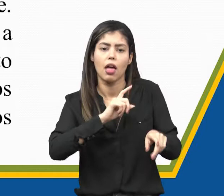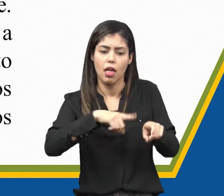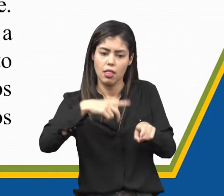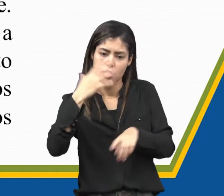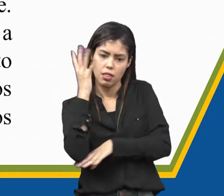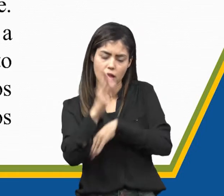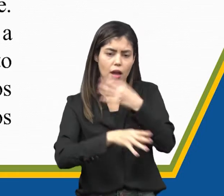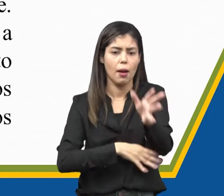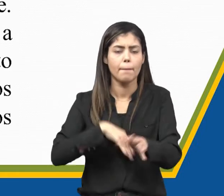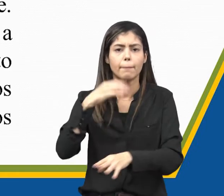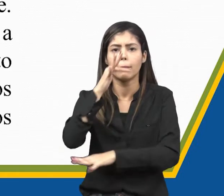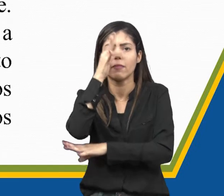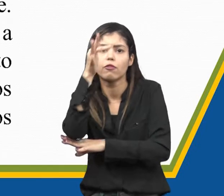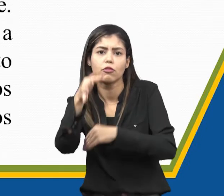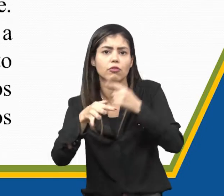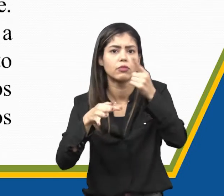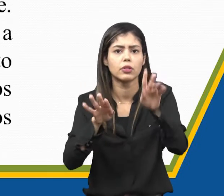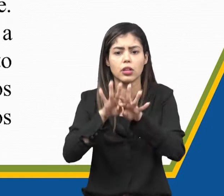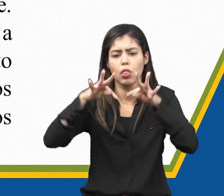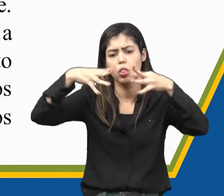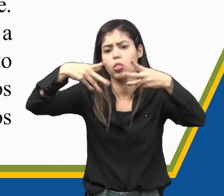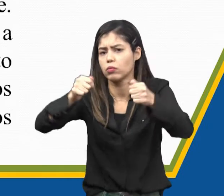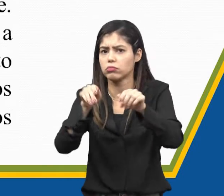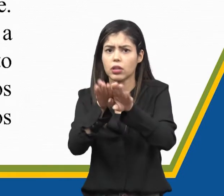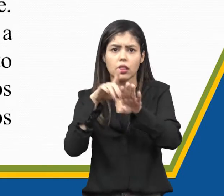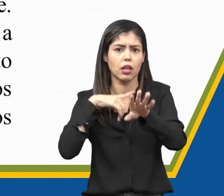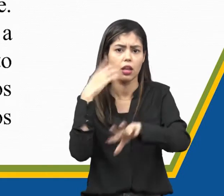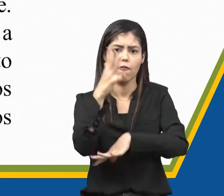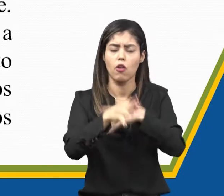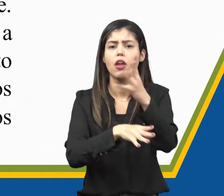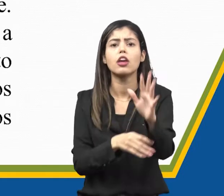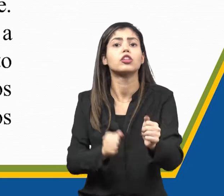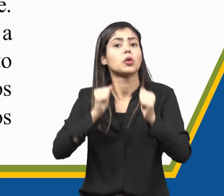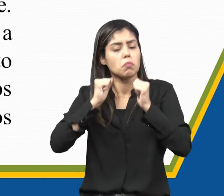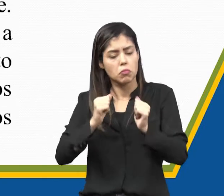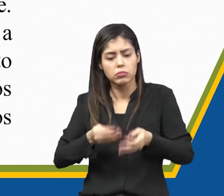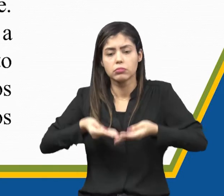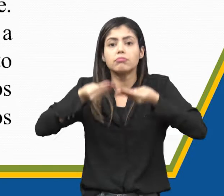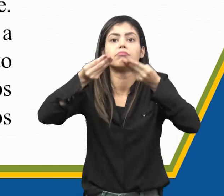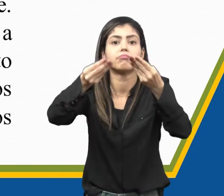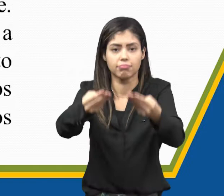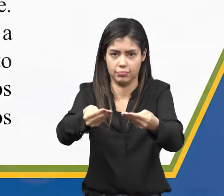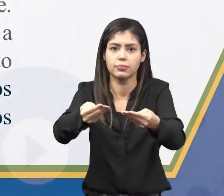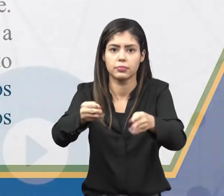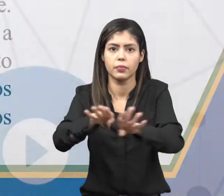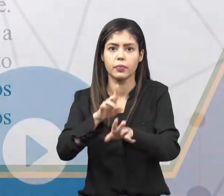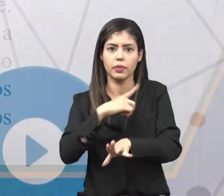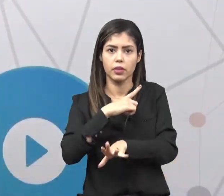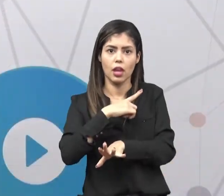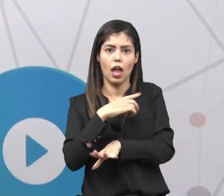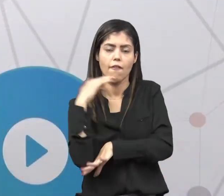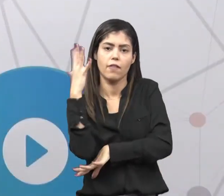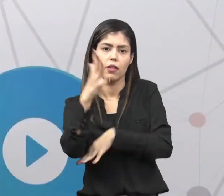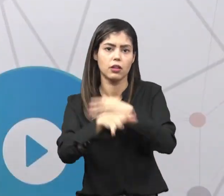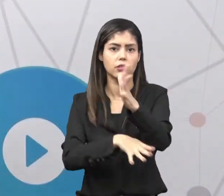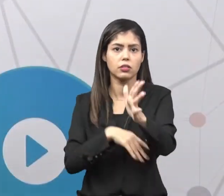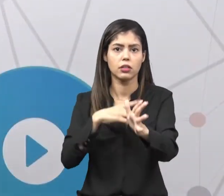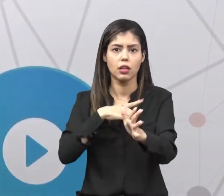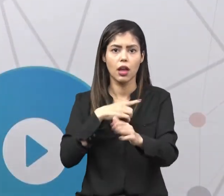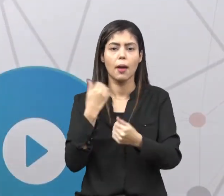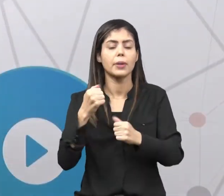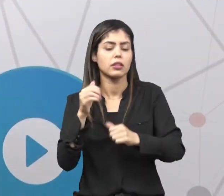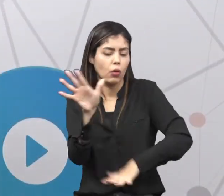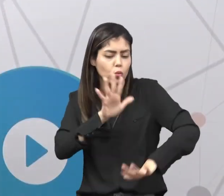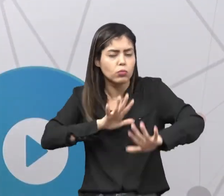de madeiras, plantas, medicina e todos os mais produtos que a floresta destina para o homem. Então, a floresta ela tem que